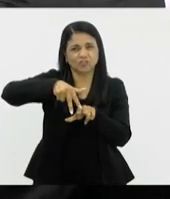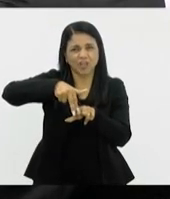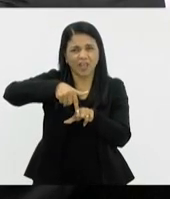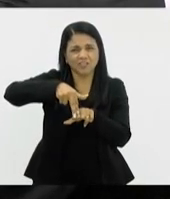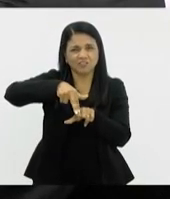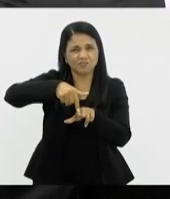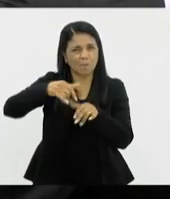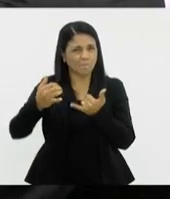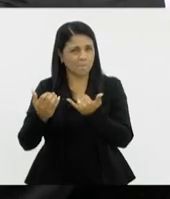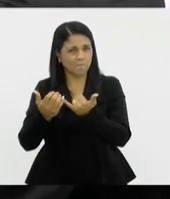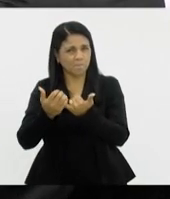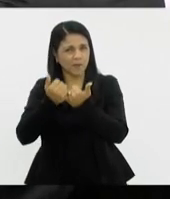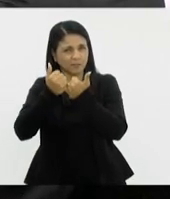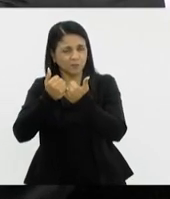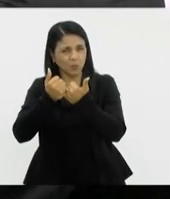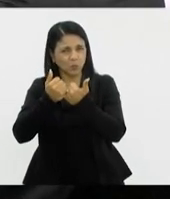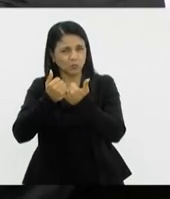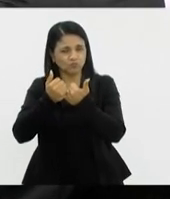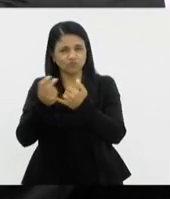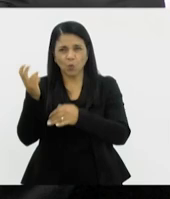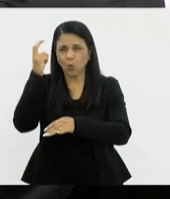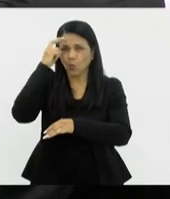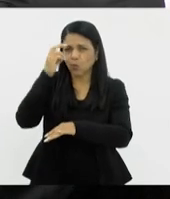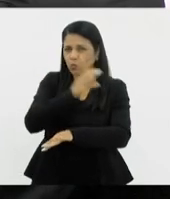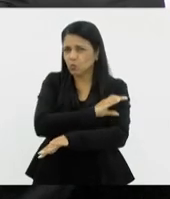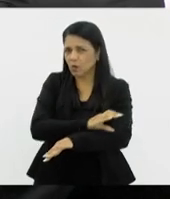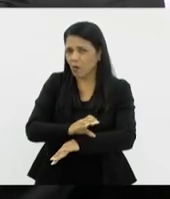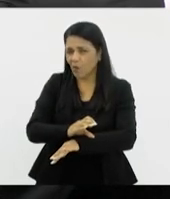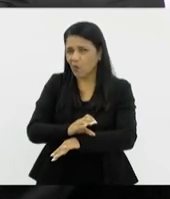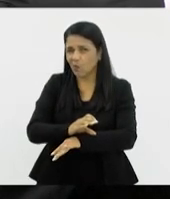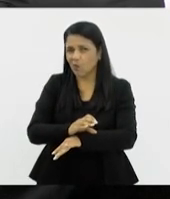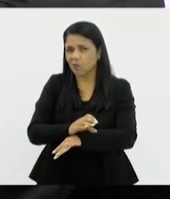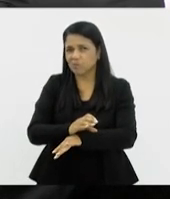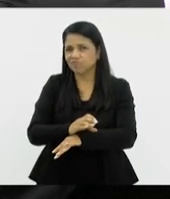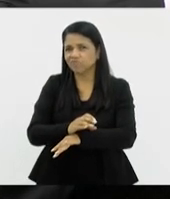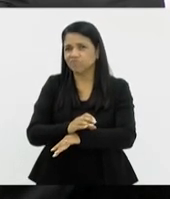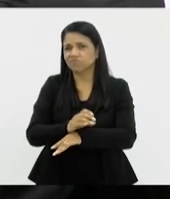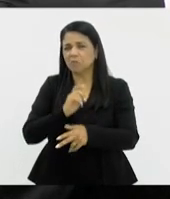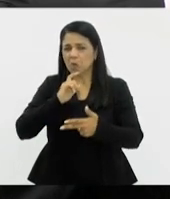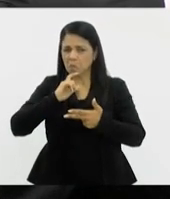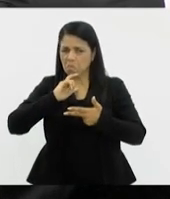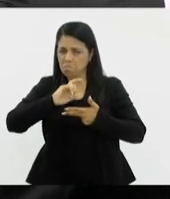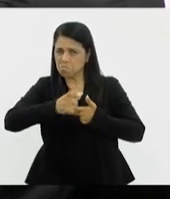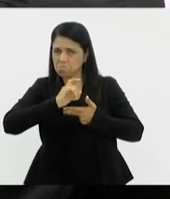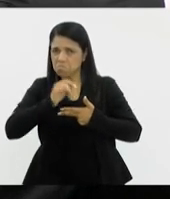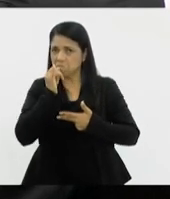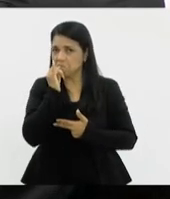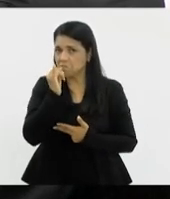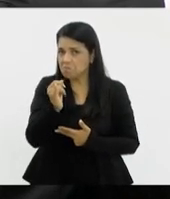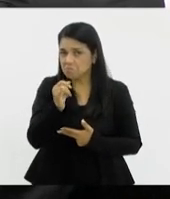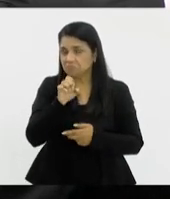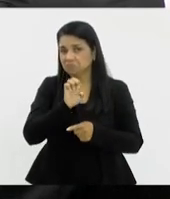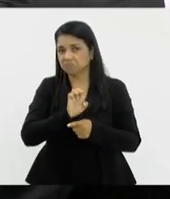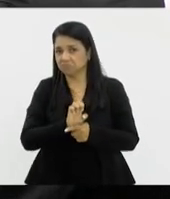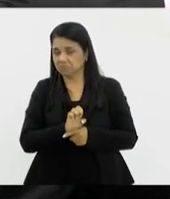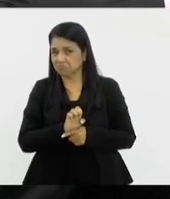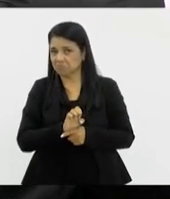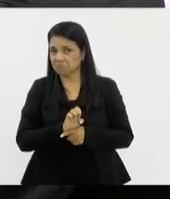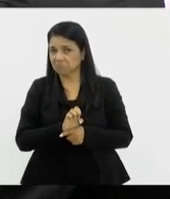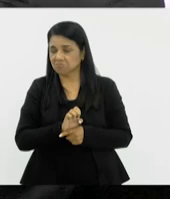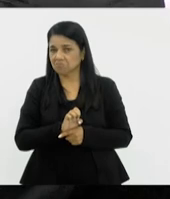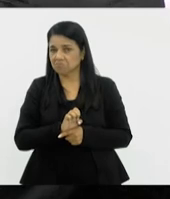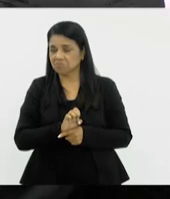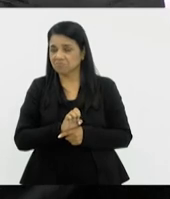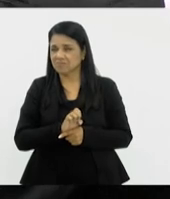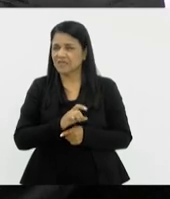patrimônio imaterial declarado pelo Poder Legislativo Estadual. Se isso teria ou